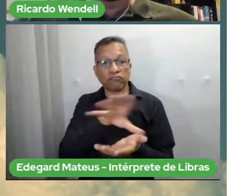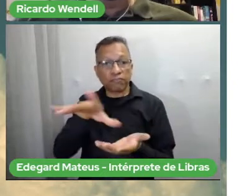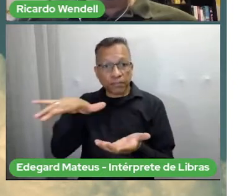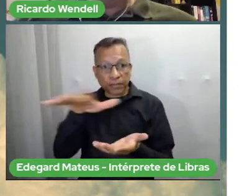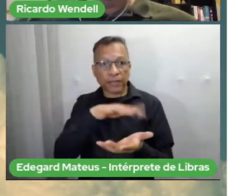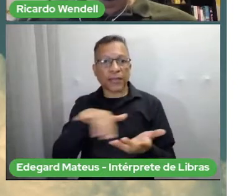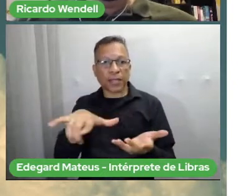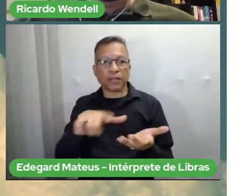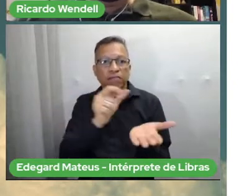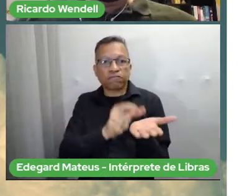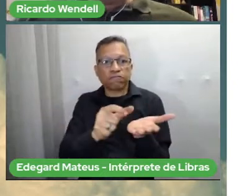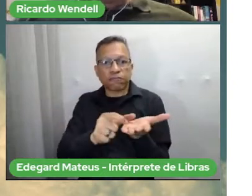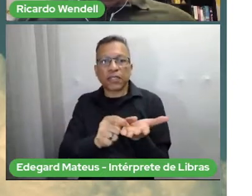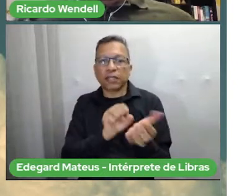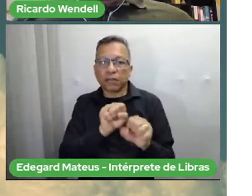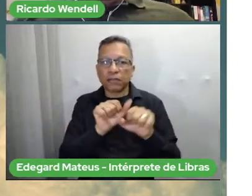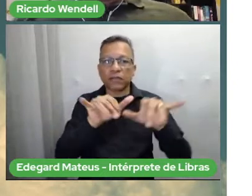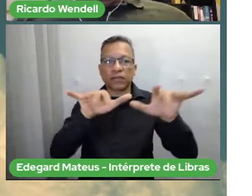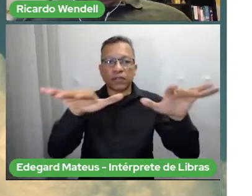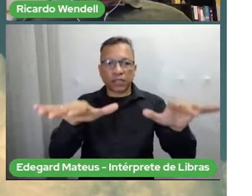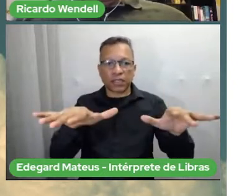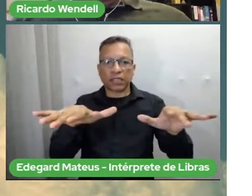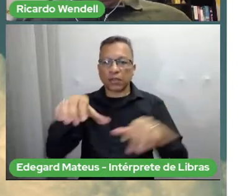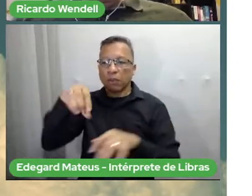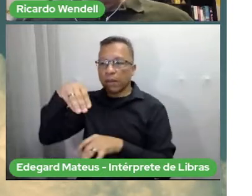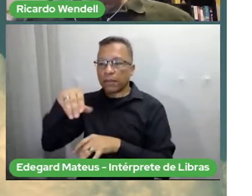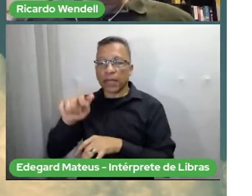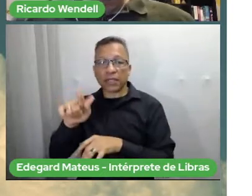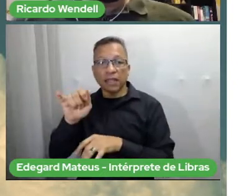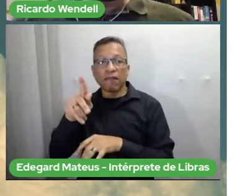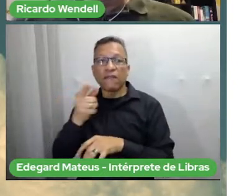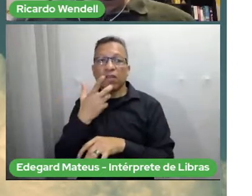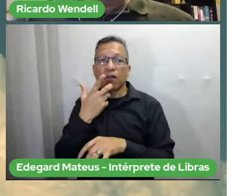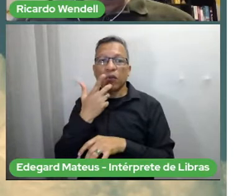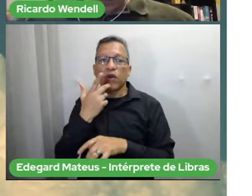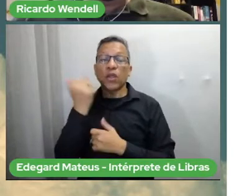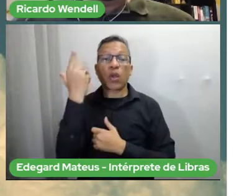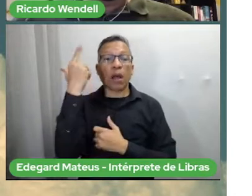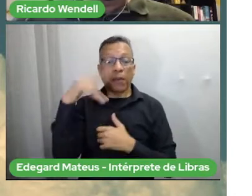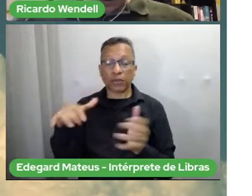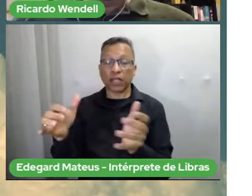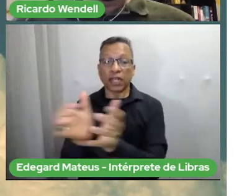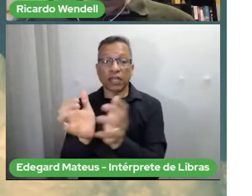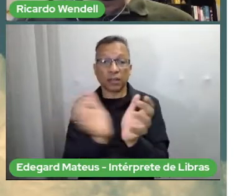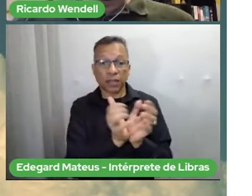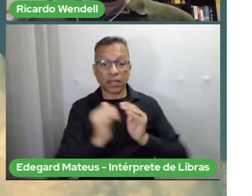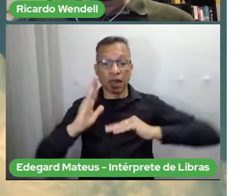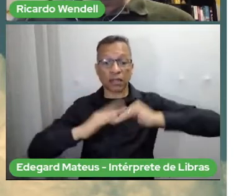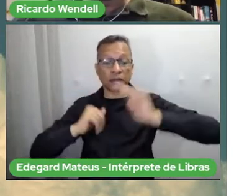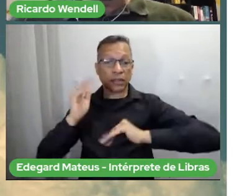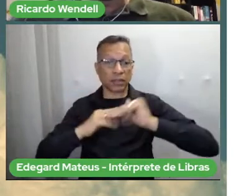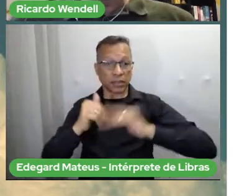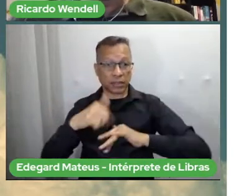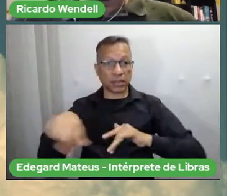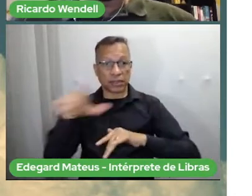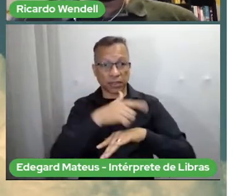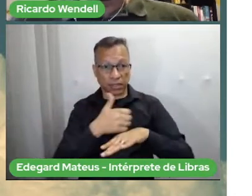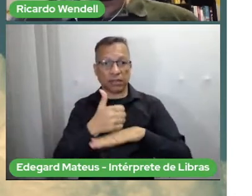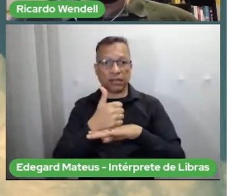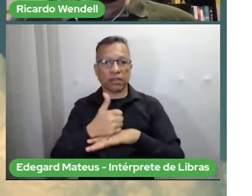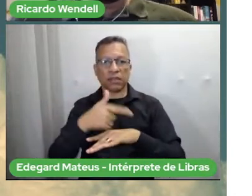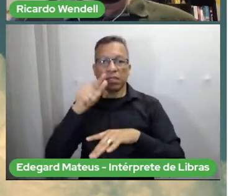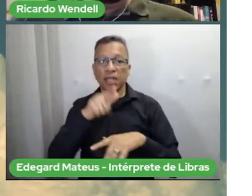desses dados. A Magna falou que é muito comum que a gente tenha times de dados hiper-especializados. Então, eu tenho um time de dados que vai ser responsável